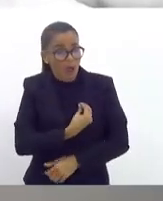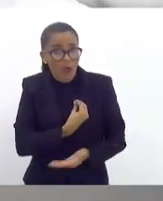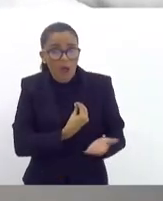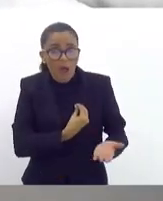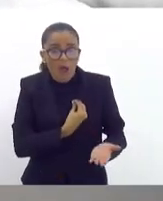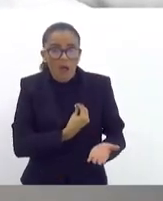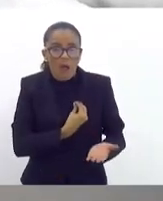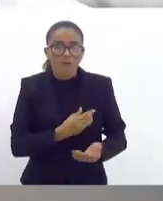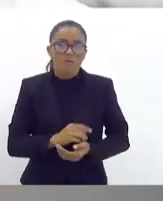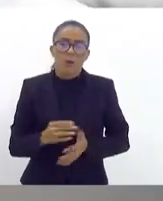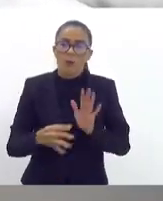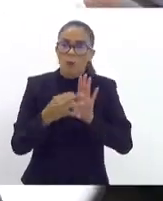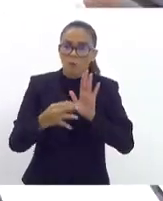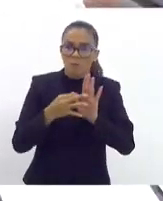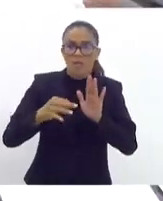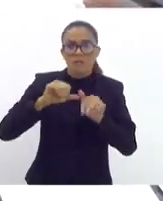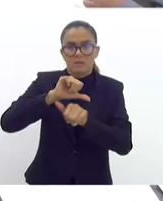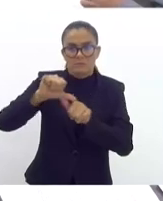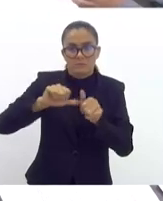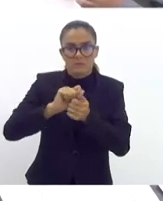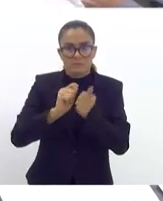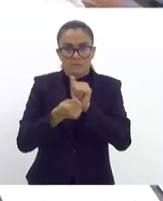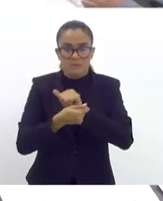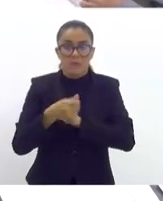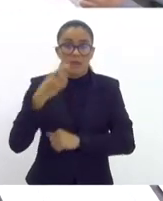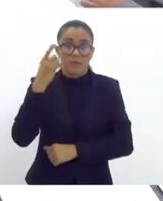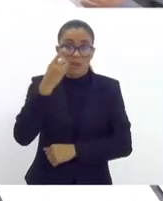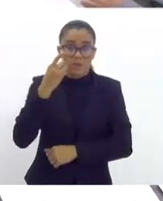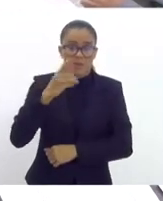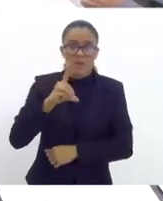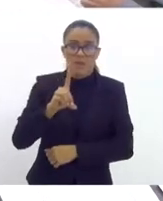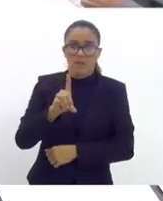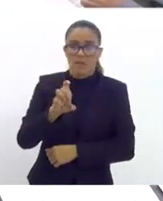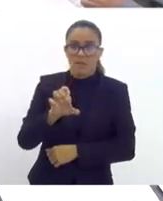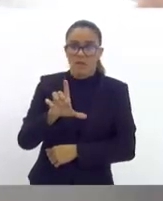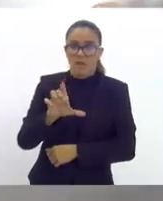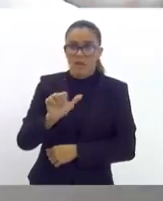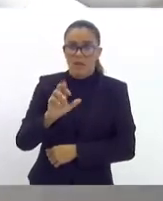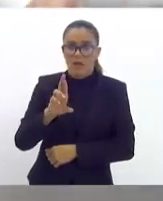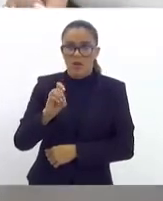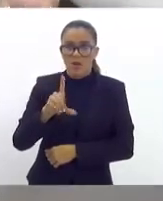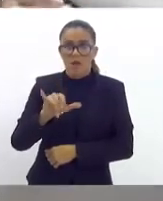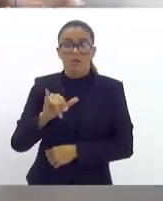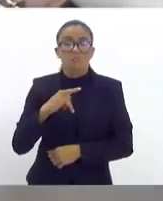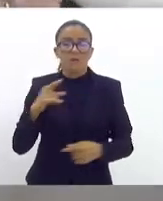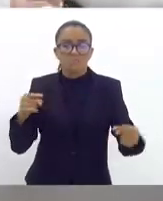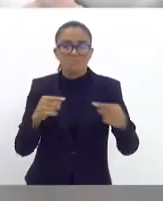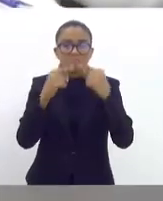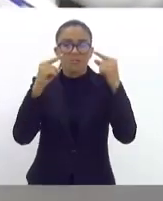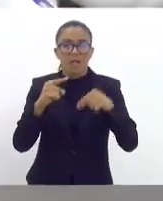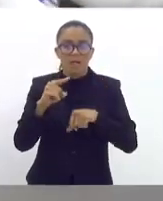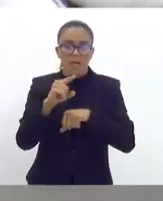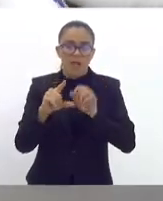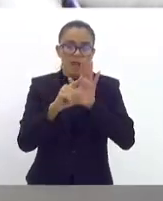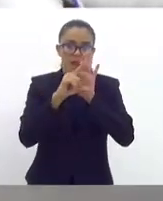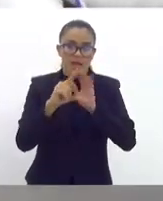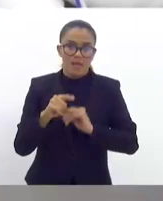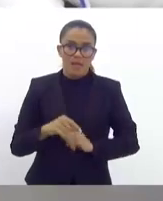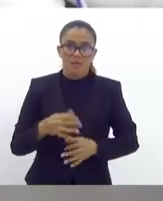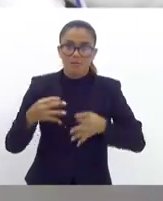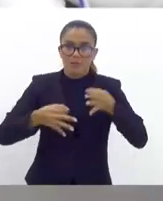aparecer então retificado do deputado de laroni pela juridicidade Parabéns pela